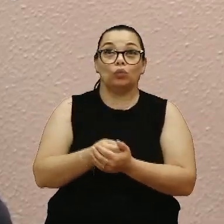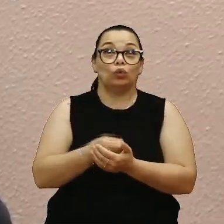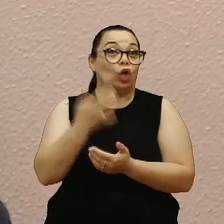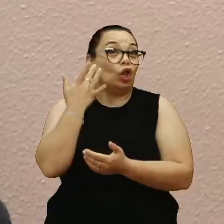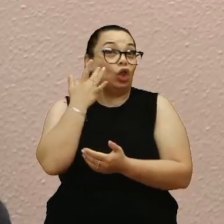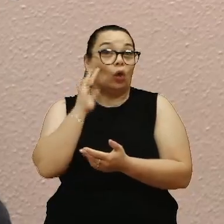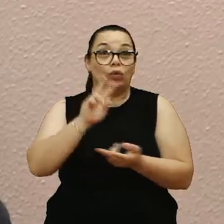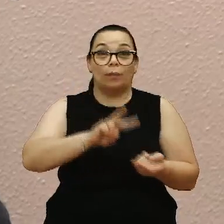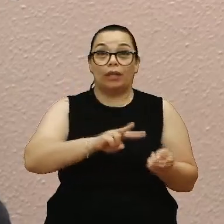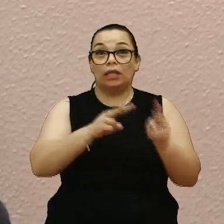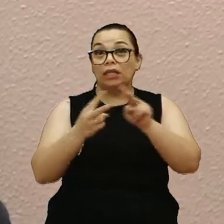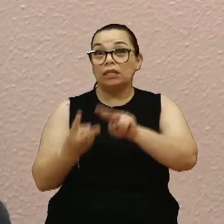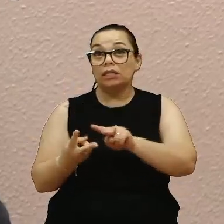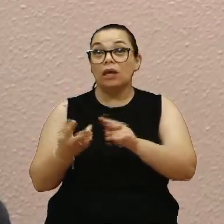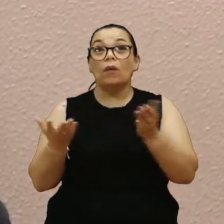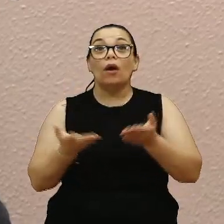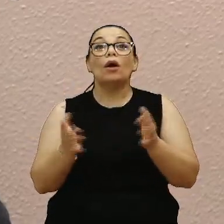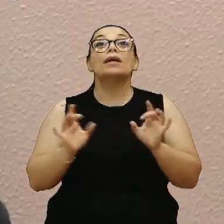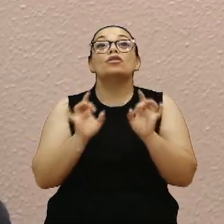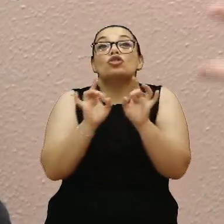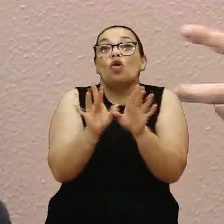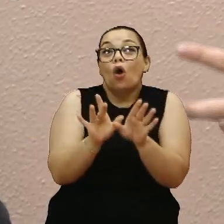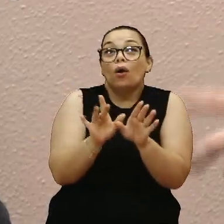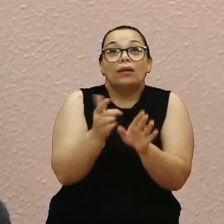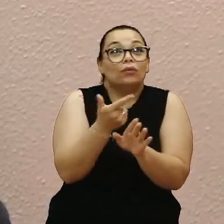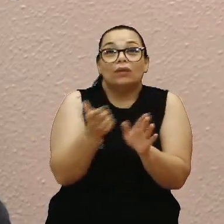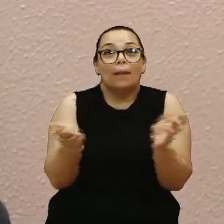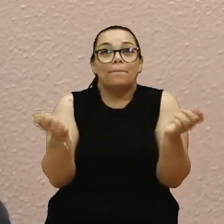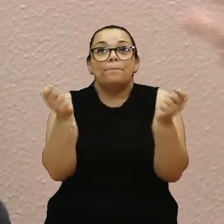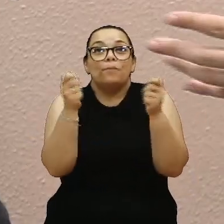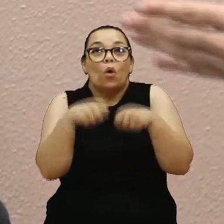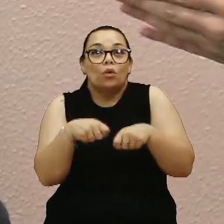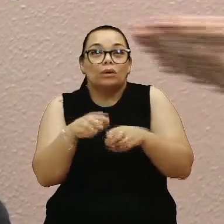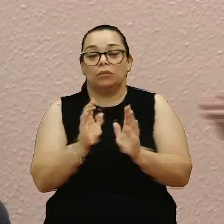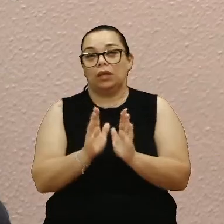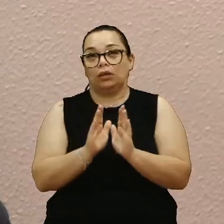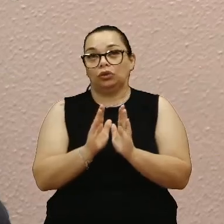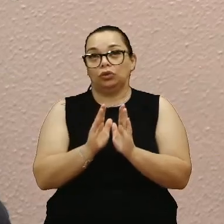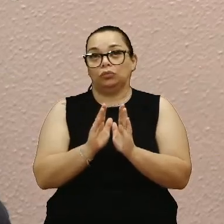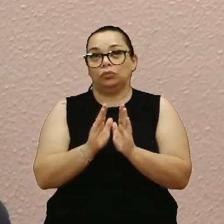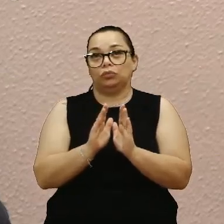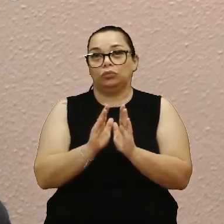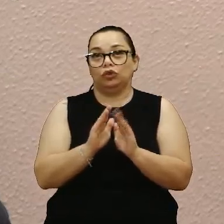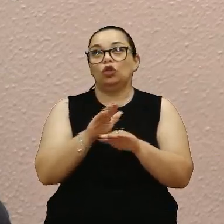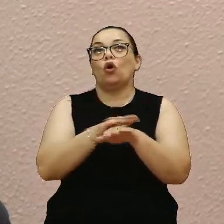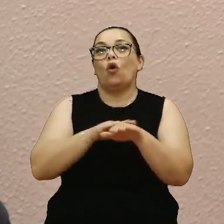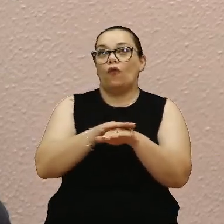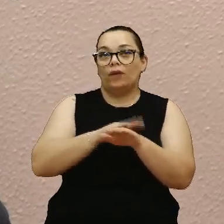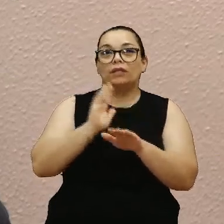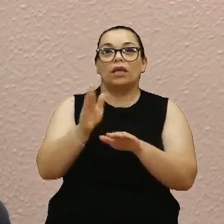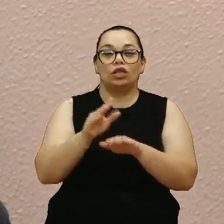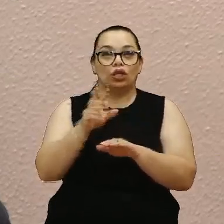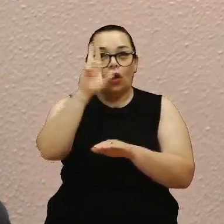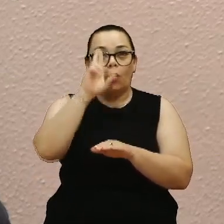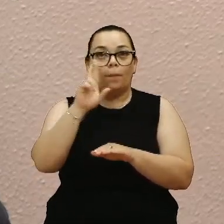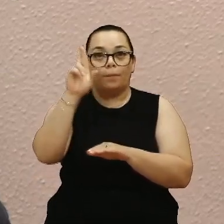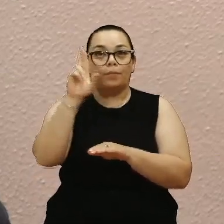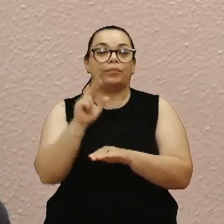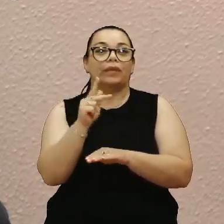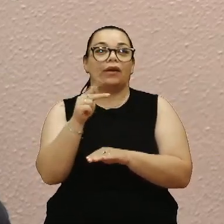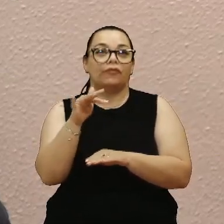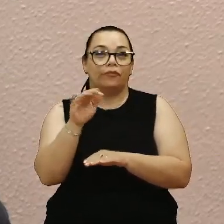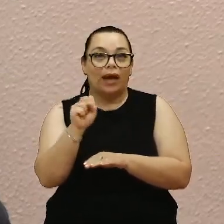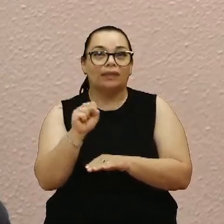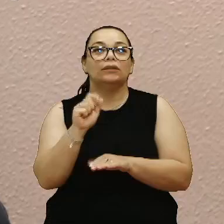dessa transição. Havendo essa transição, não há possibilidade, não há impossibilidade. Dialoguei, inclusive, com o presidente da FAS, né, sobre isso, para